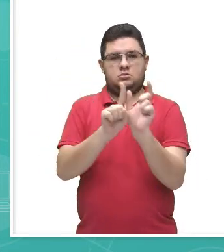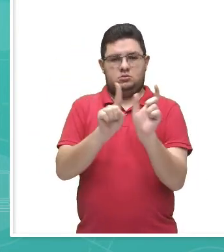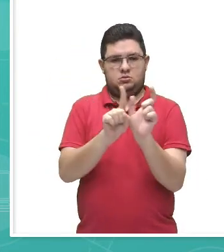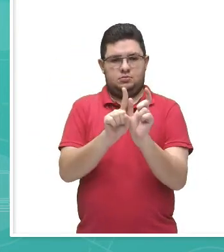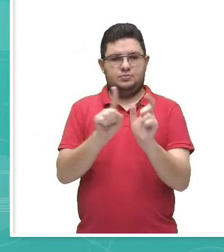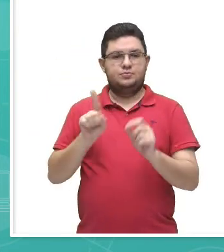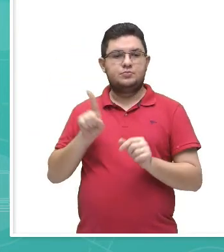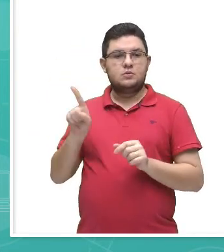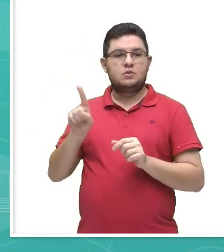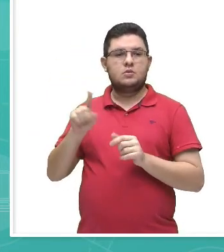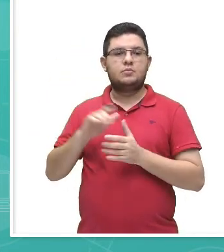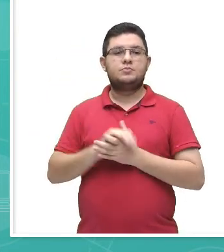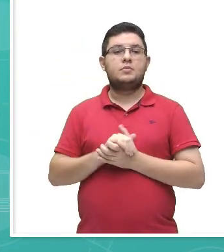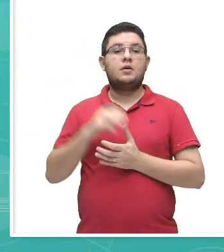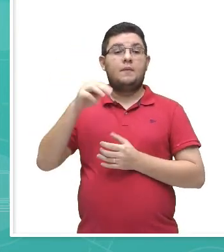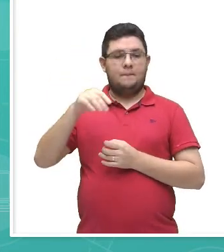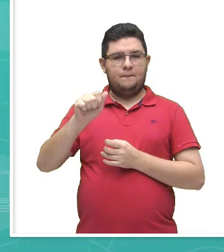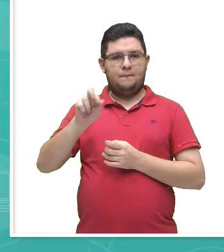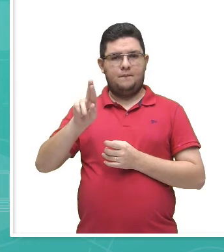em inglês, poderia ser it.